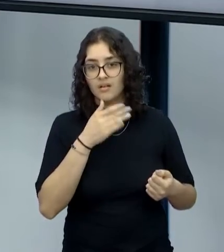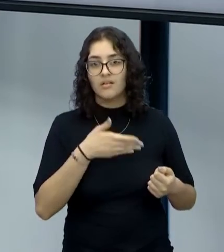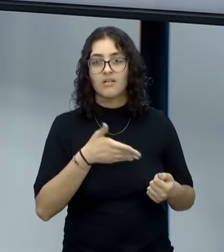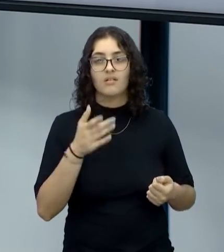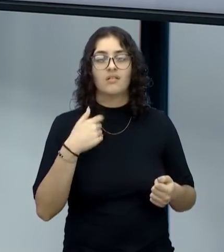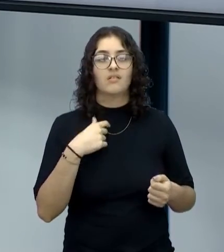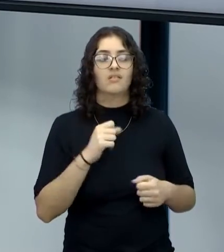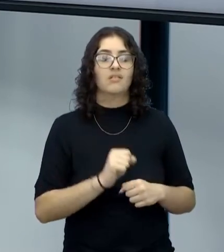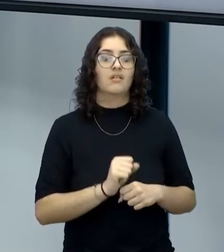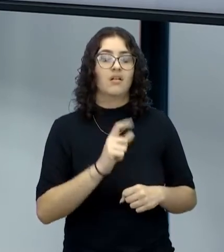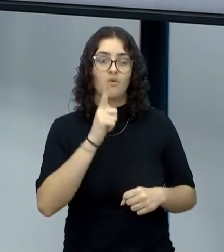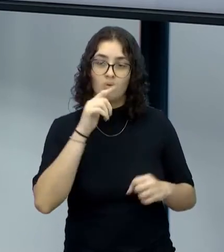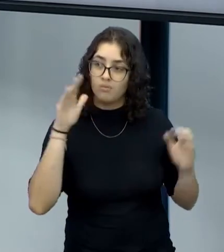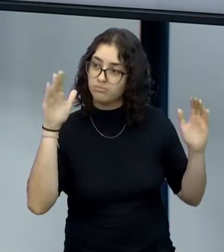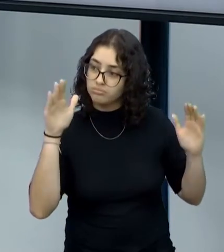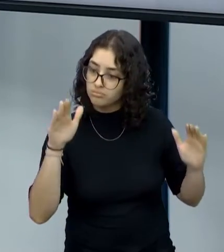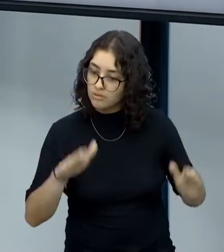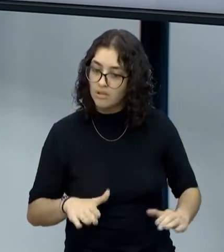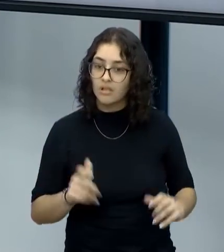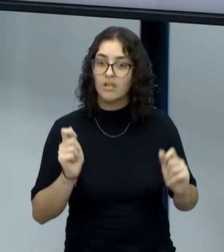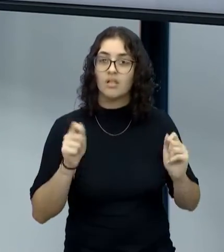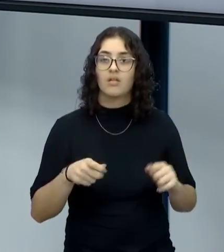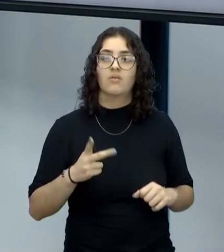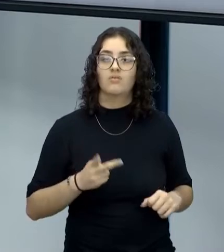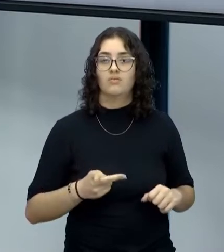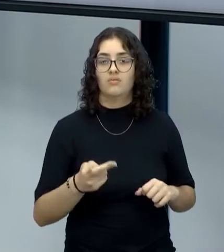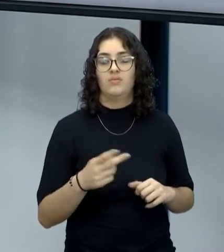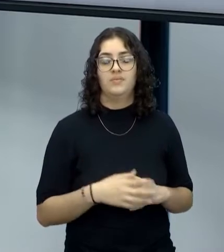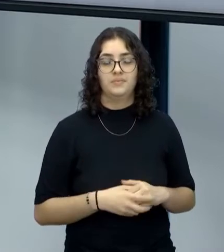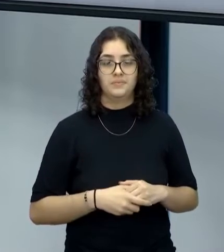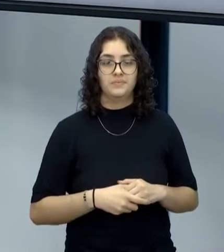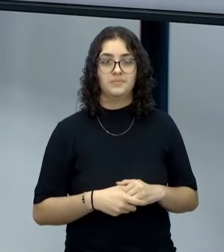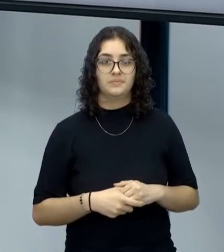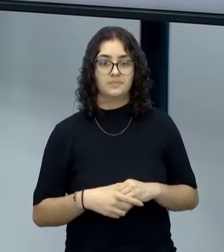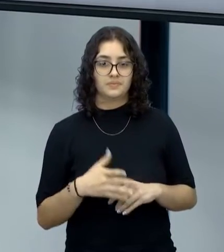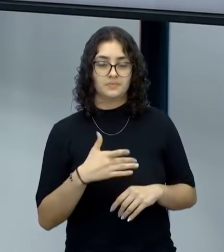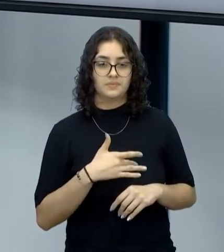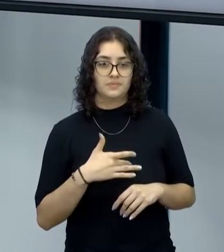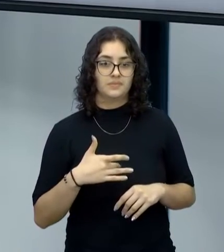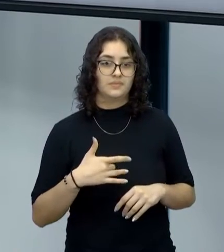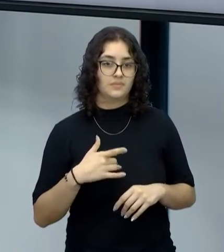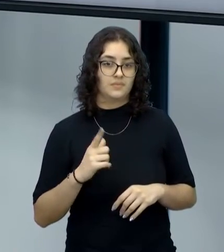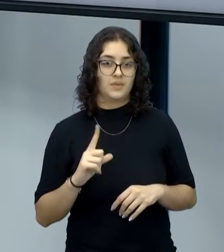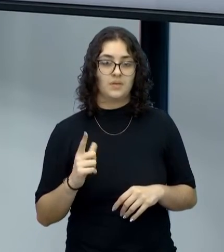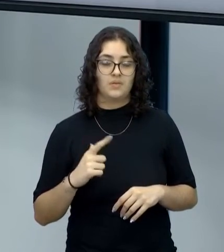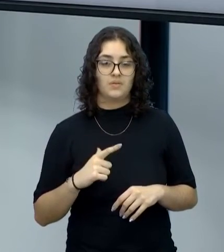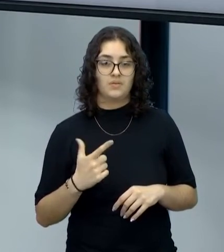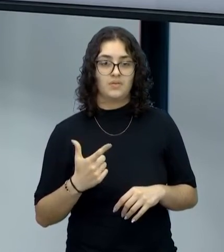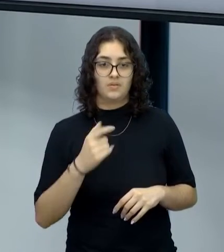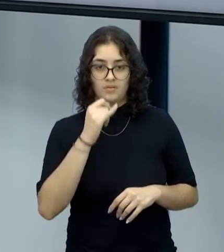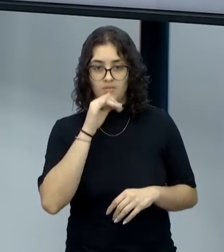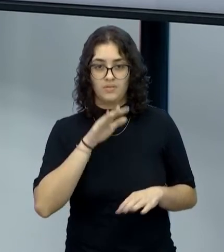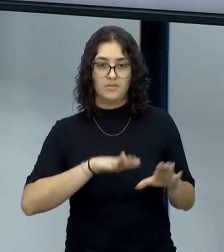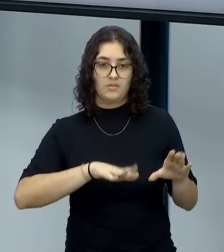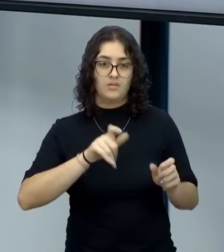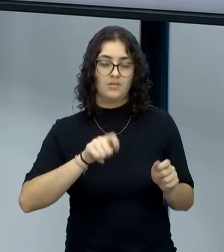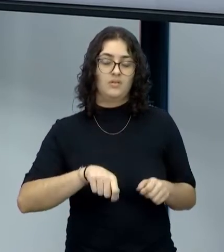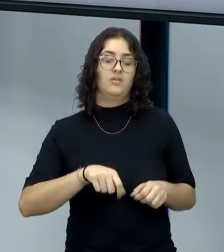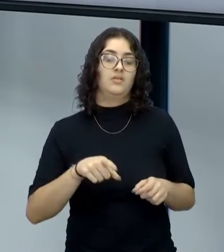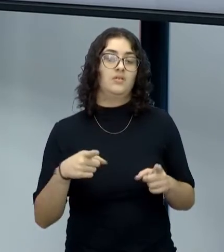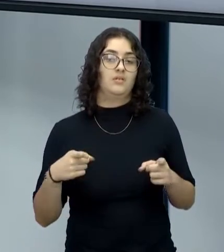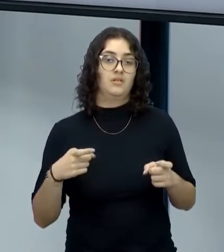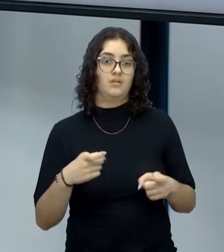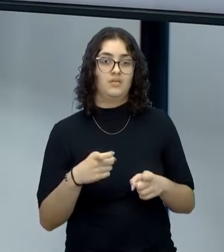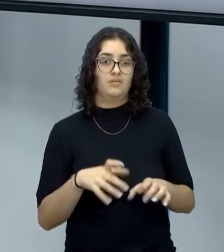ficava esperando até aquela água baixar para poder seguir viagem, né? A saúde da gente não tem preço. Muitas vezes a gente pode contrair uma